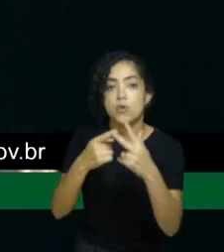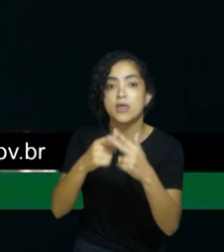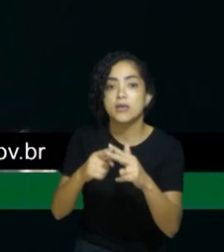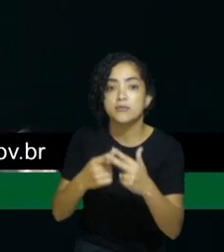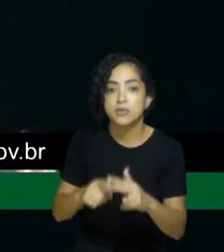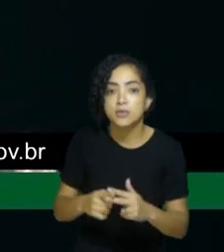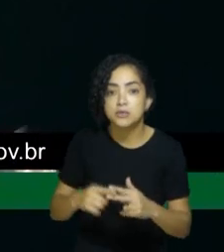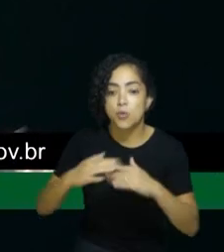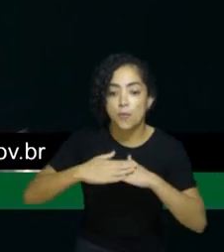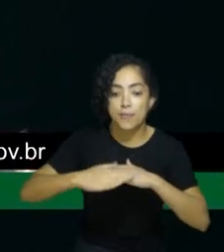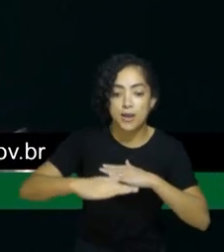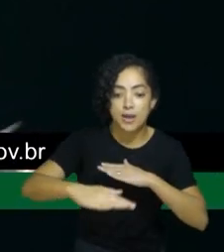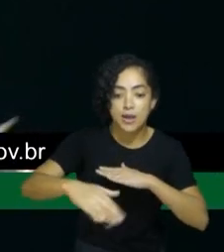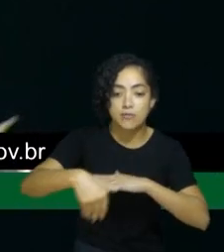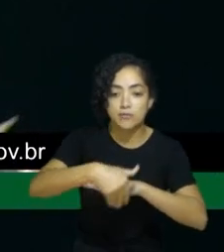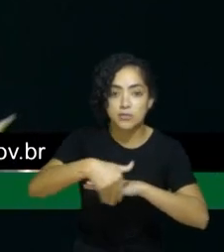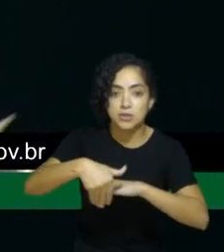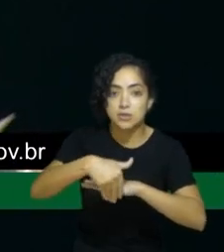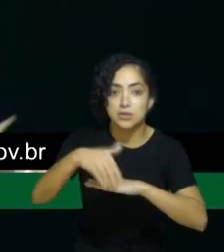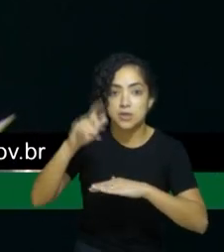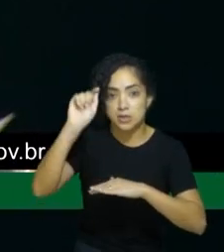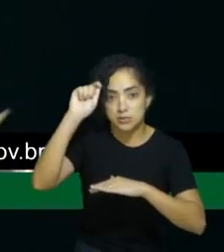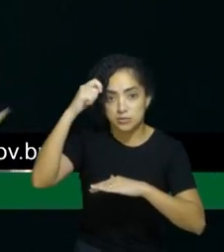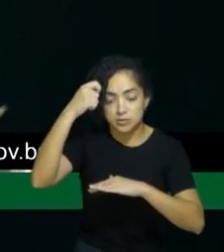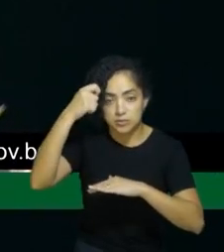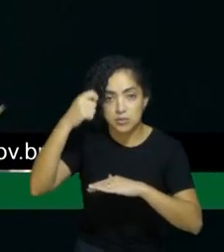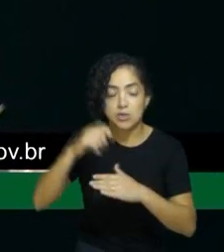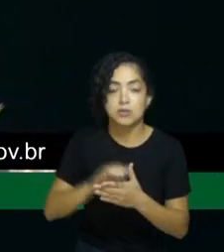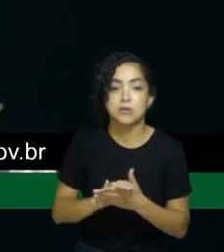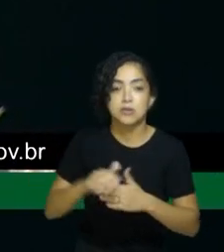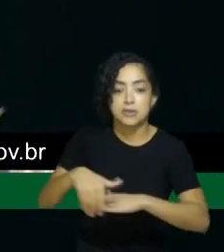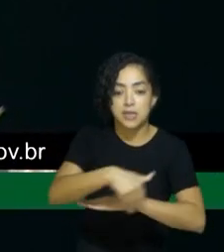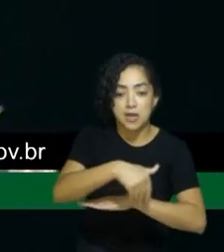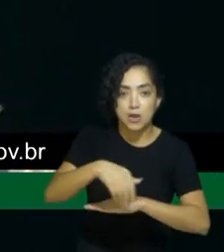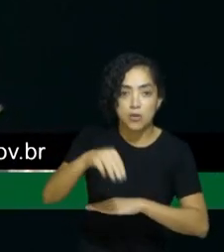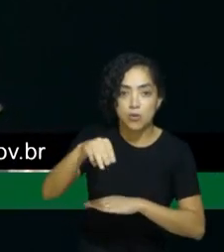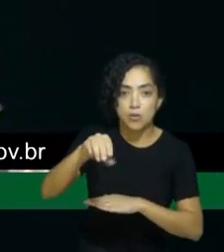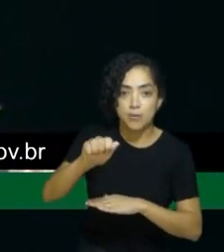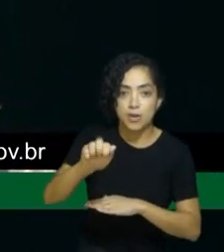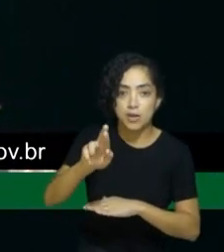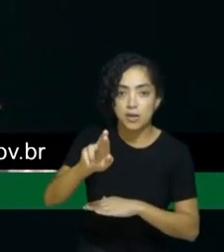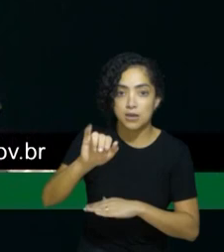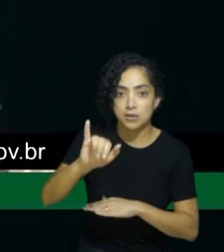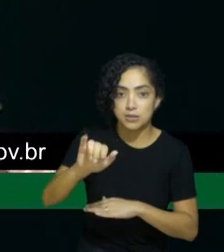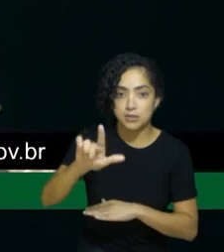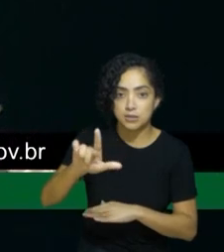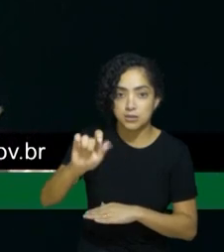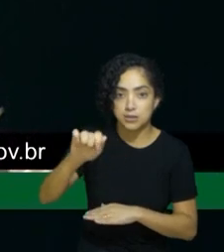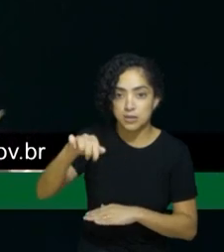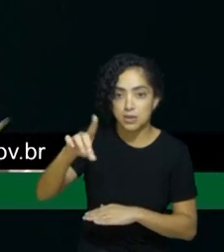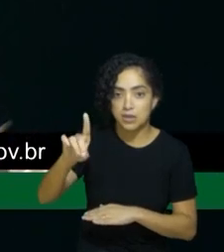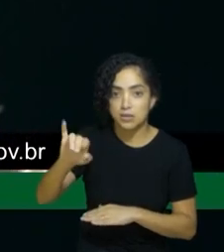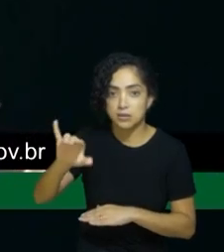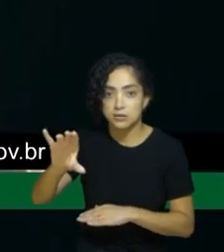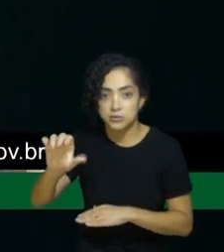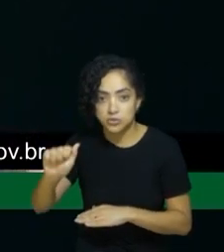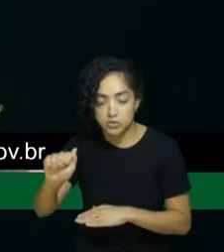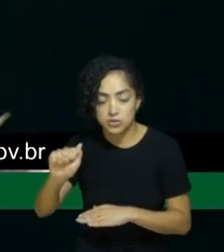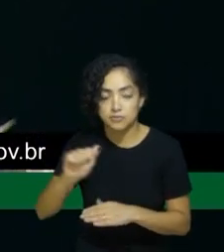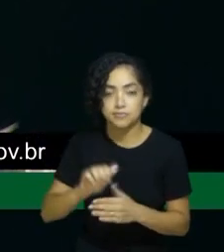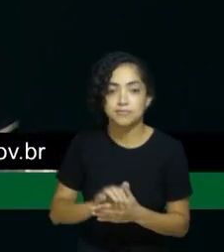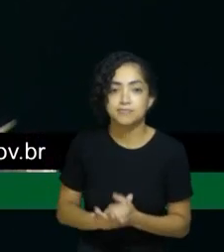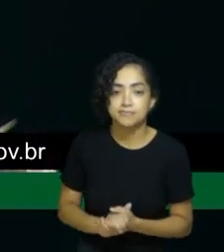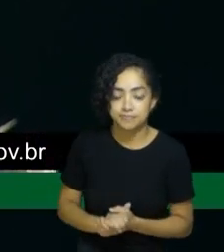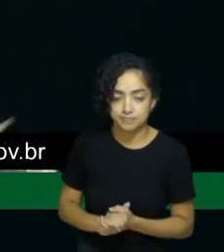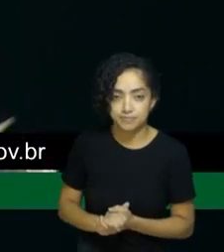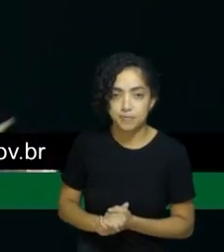pavimentação de concreto no trecho da rua Marilândia a pedido do vereador Gugu suplente que ocupou a nossa